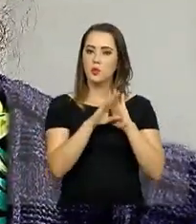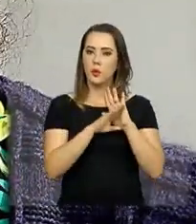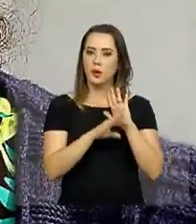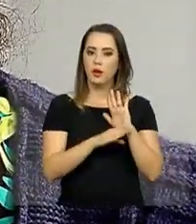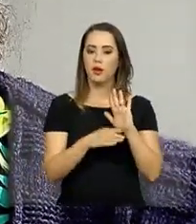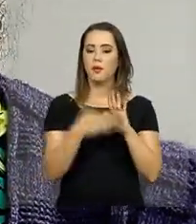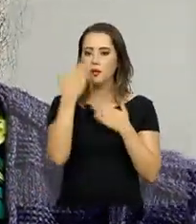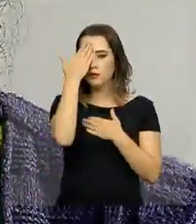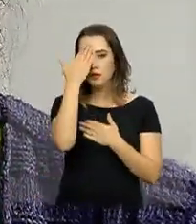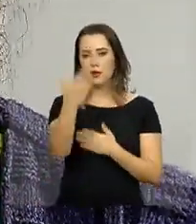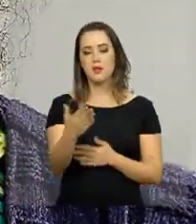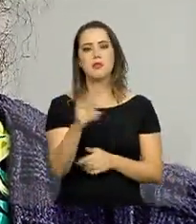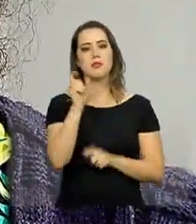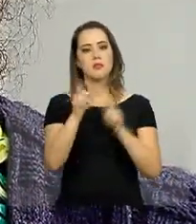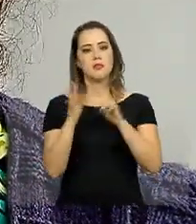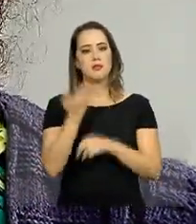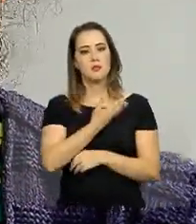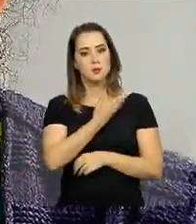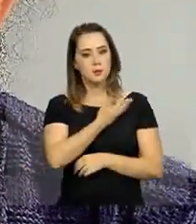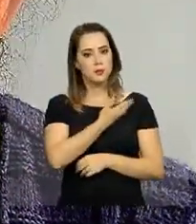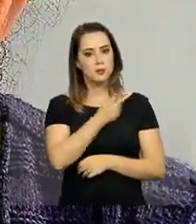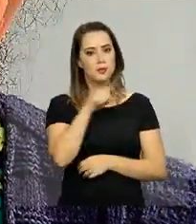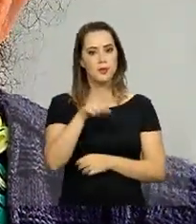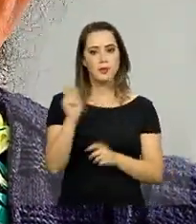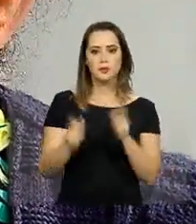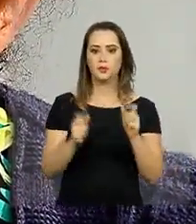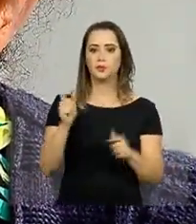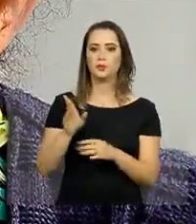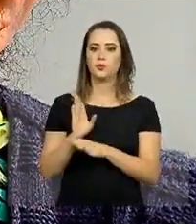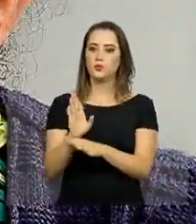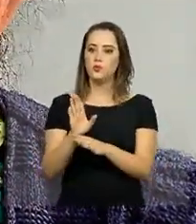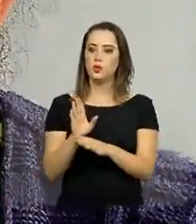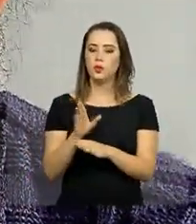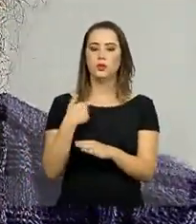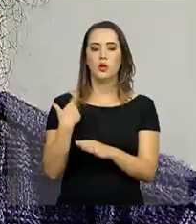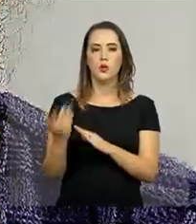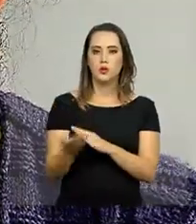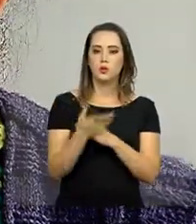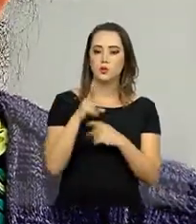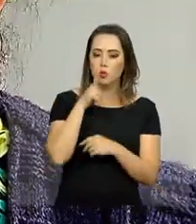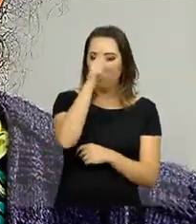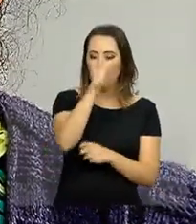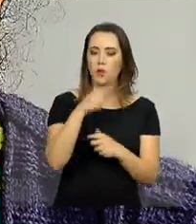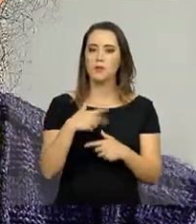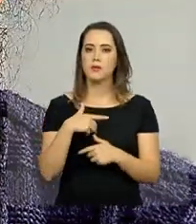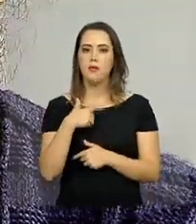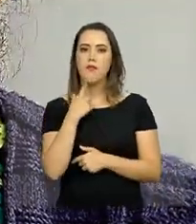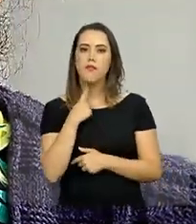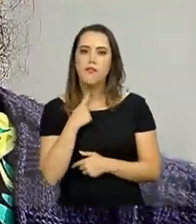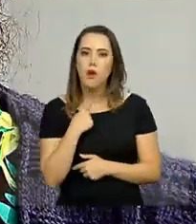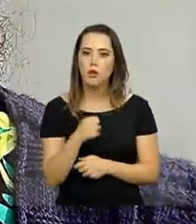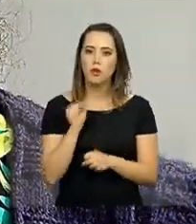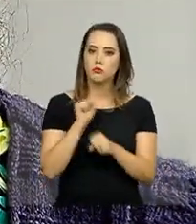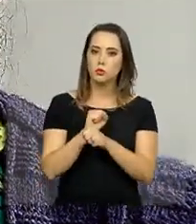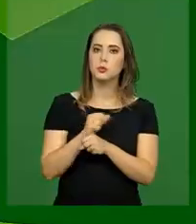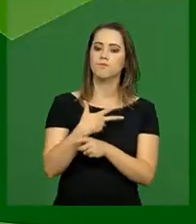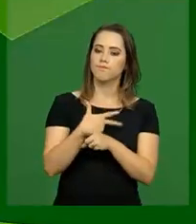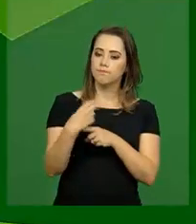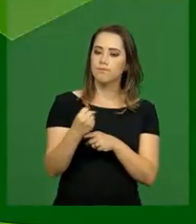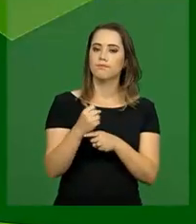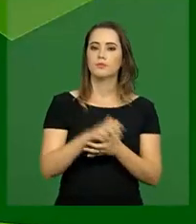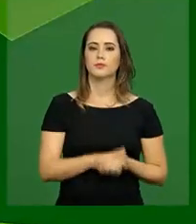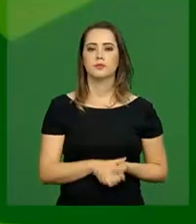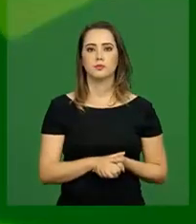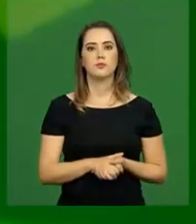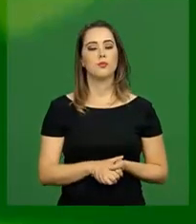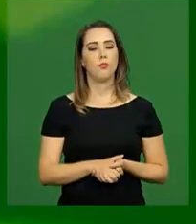e agradecer muito as companheiras, os companheiros que estão aqui também com força e vontade. Superação, né? O